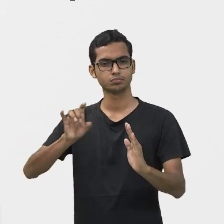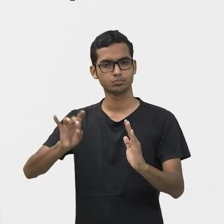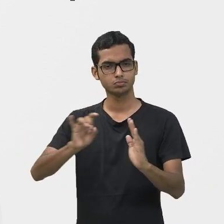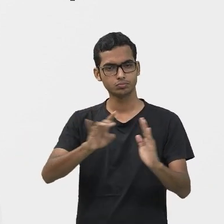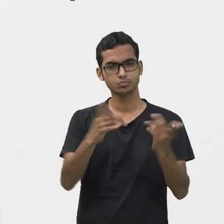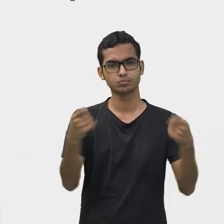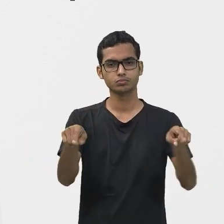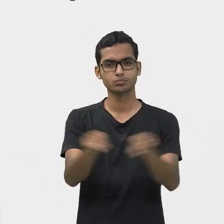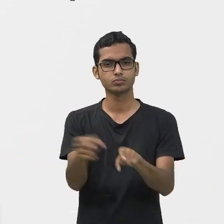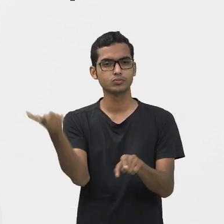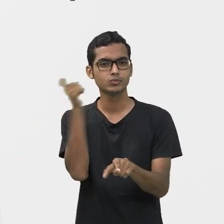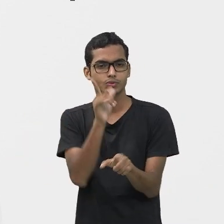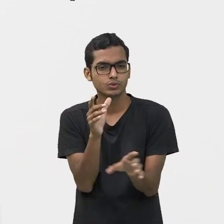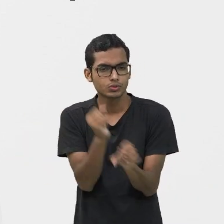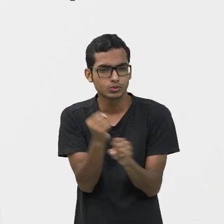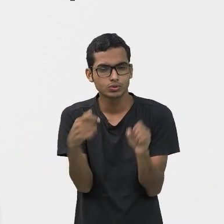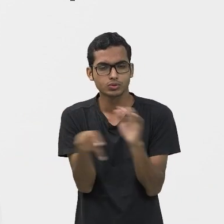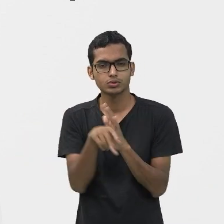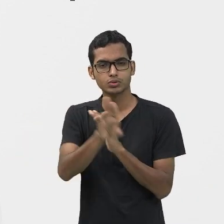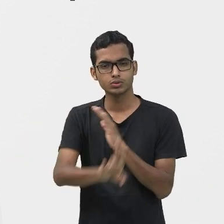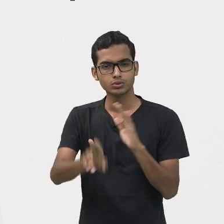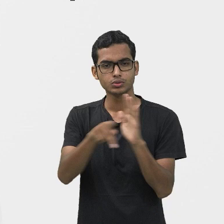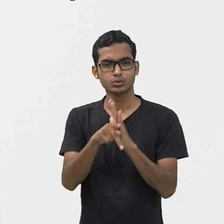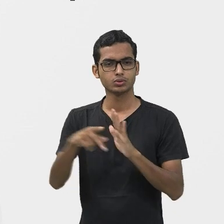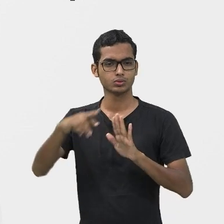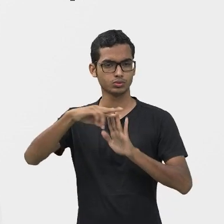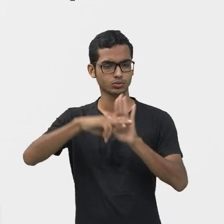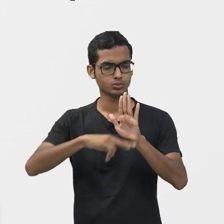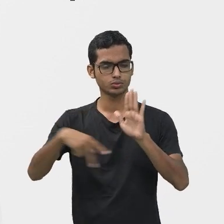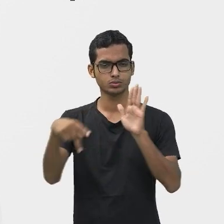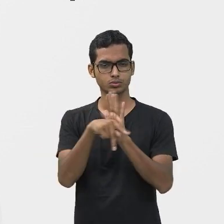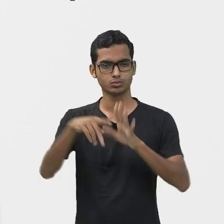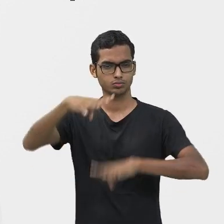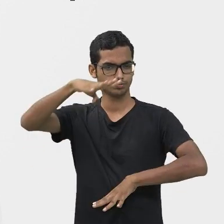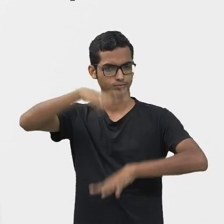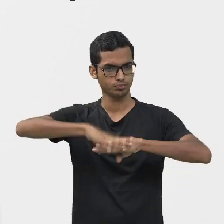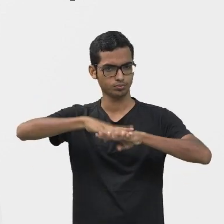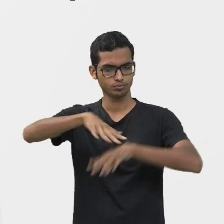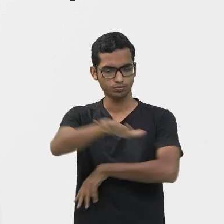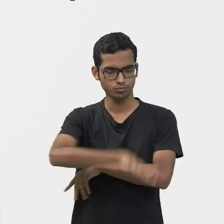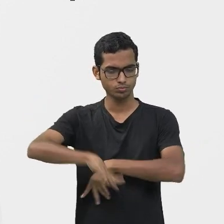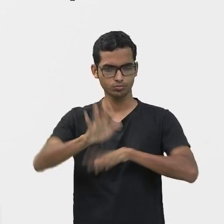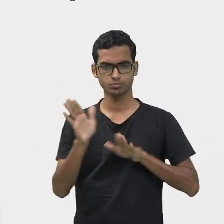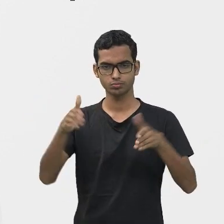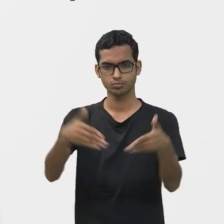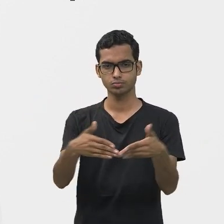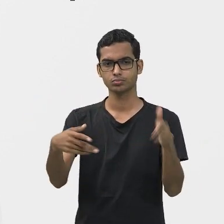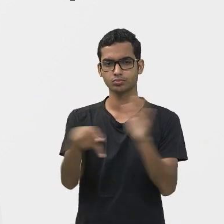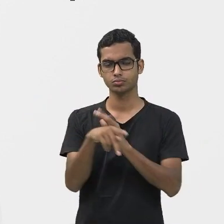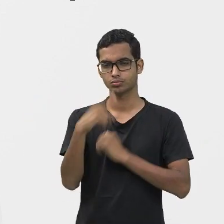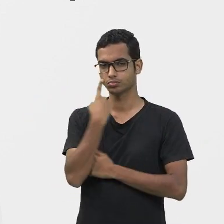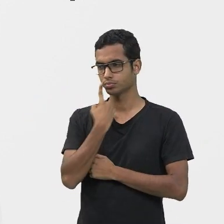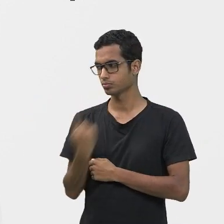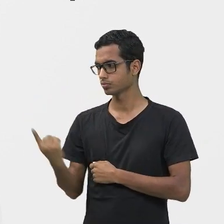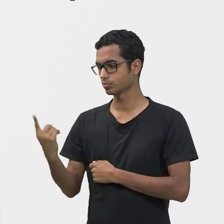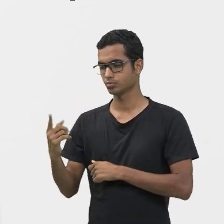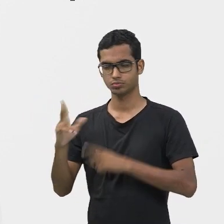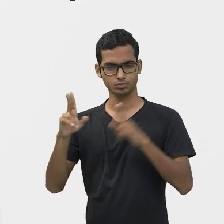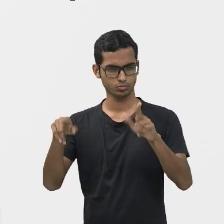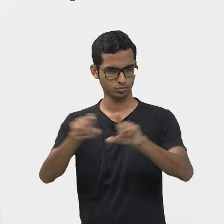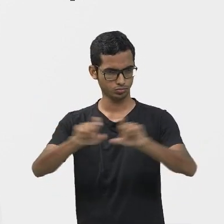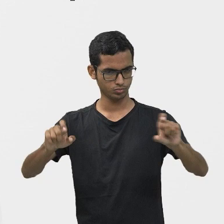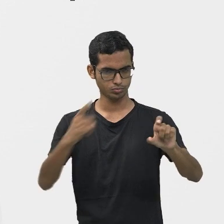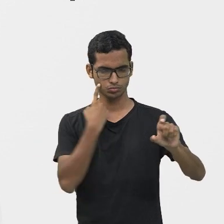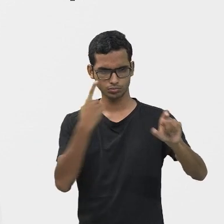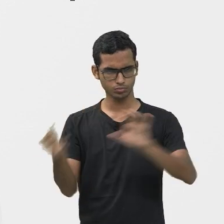pode ser obtido por meio da aplicação de uma regra matemática. Exatamente aquela nossa fórmula, como a gente